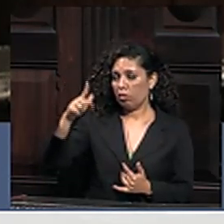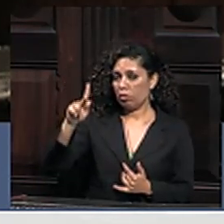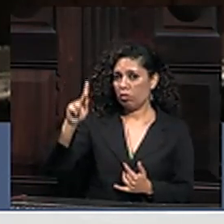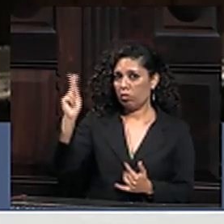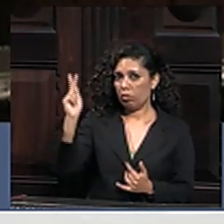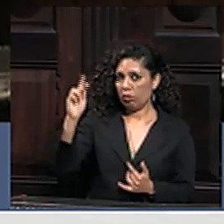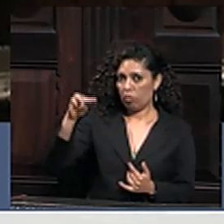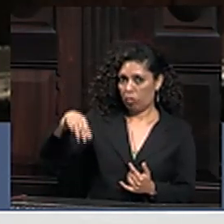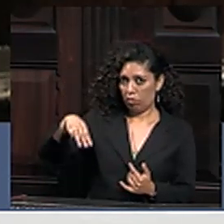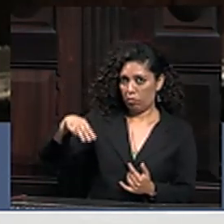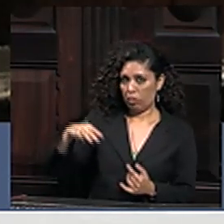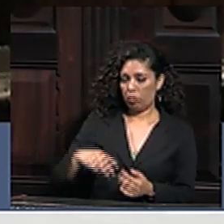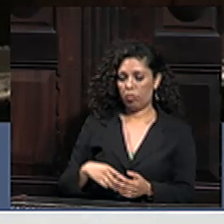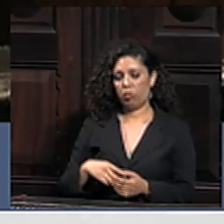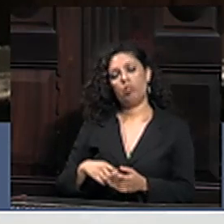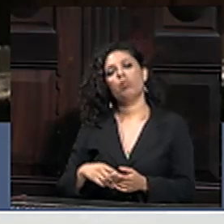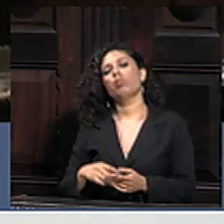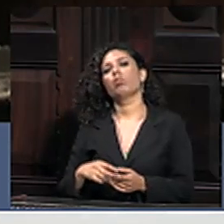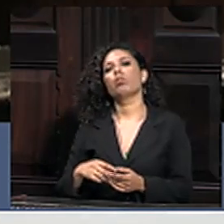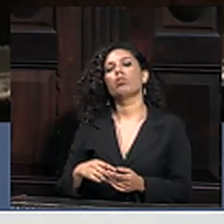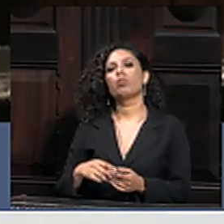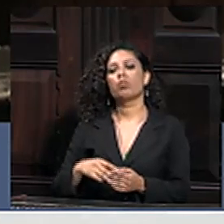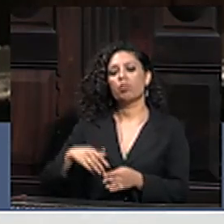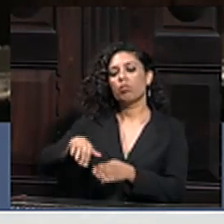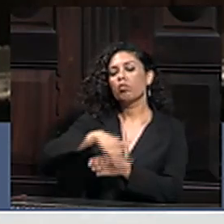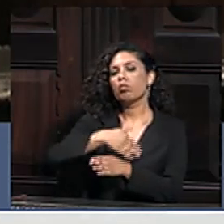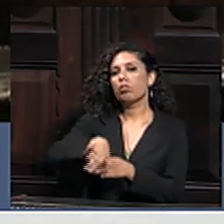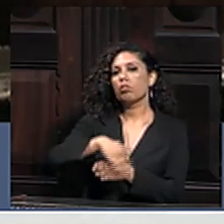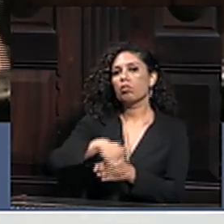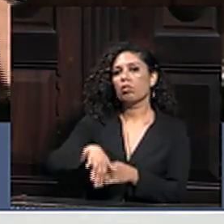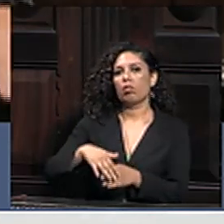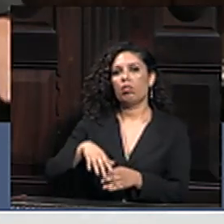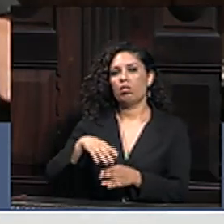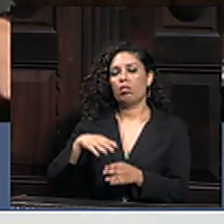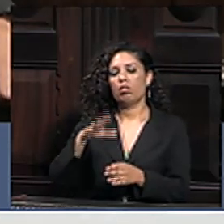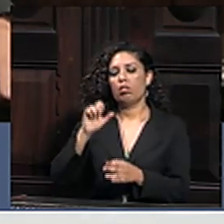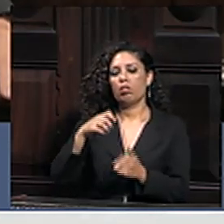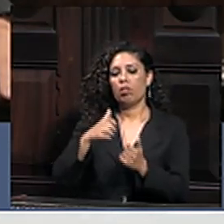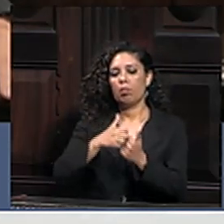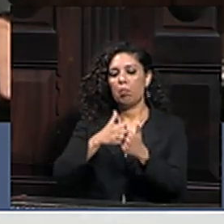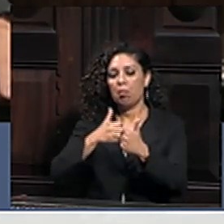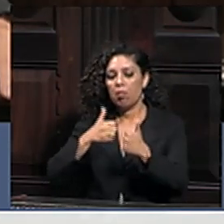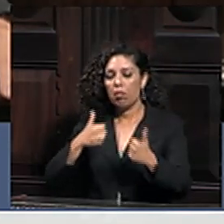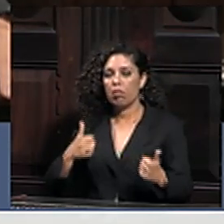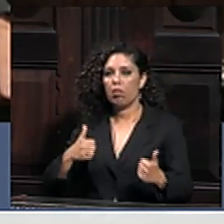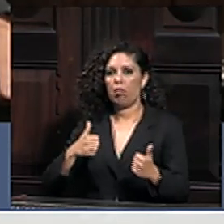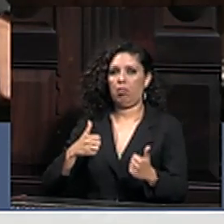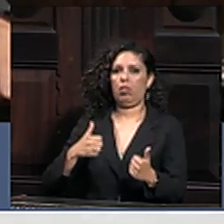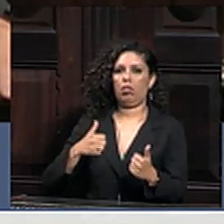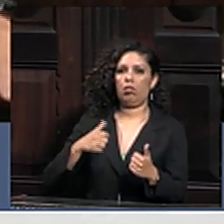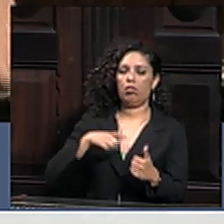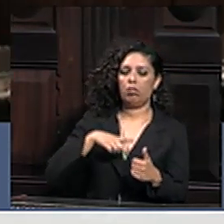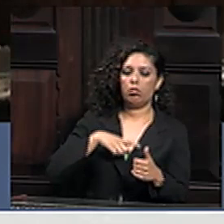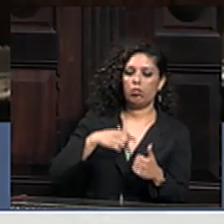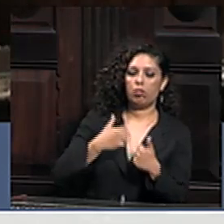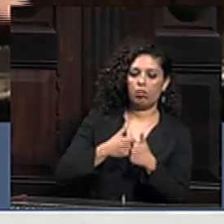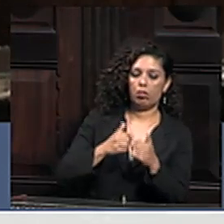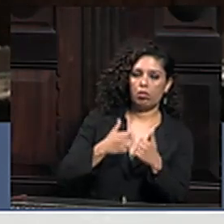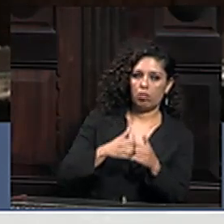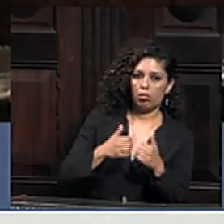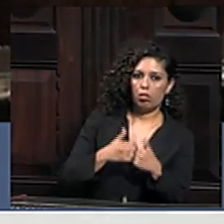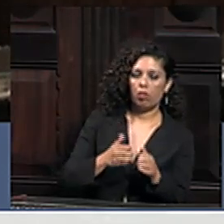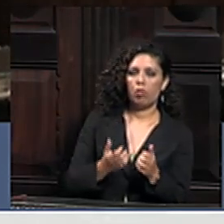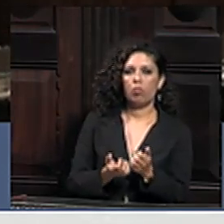redenção da Baixada Fluminense. Eu acho que dando condições de minorar o preço do transporte,